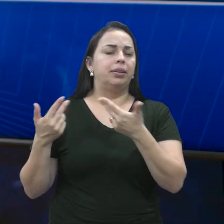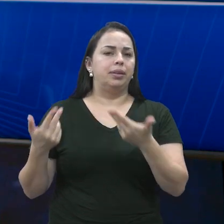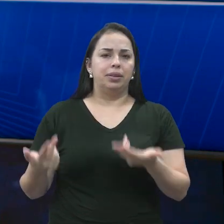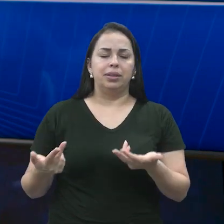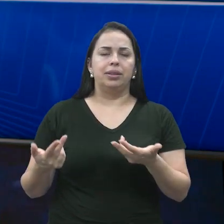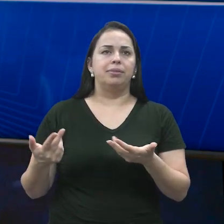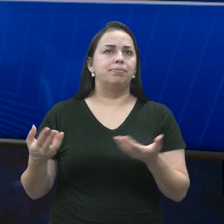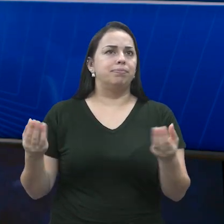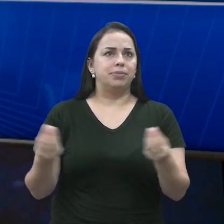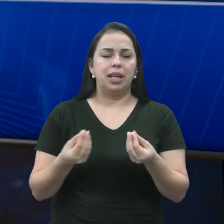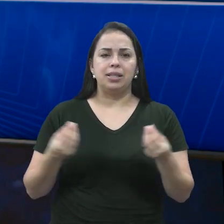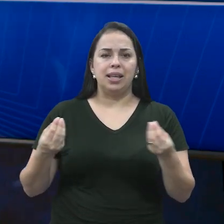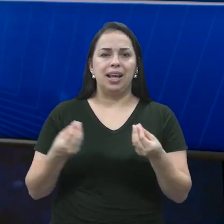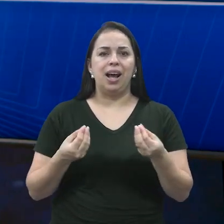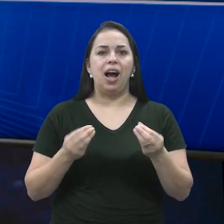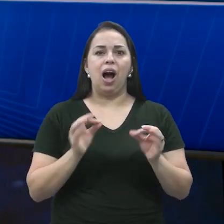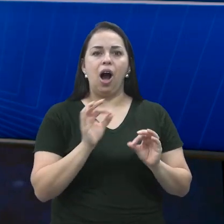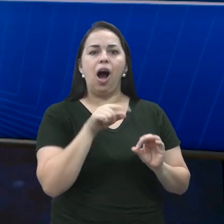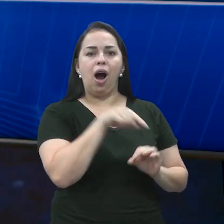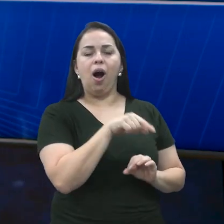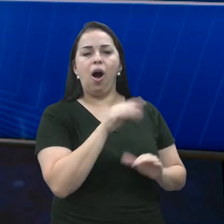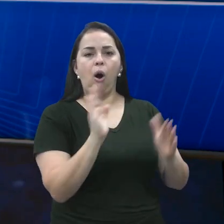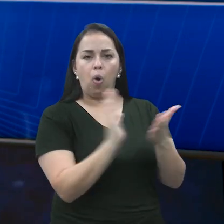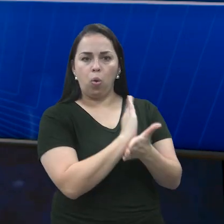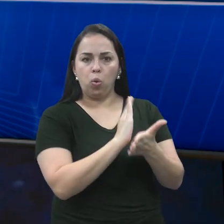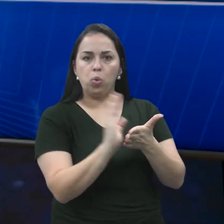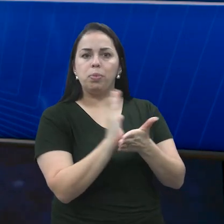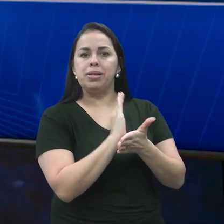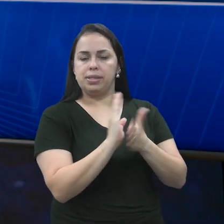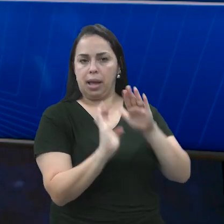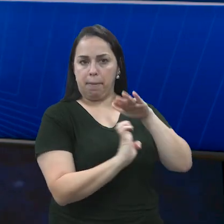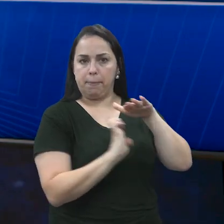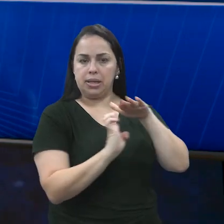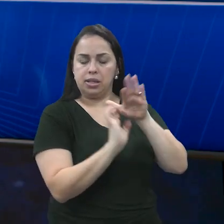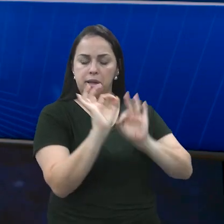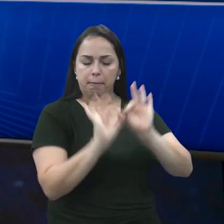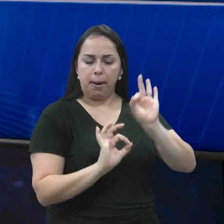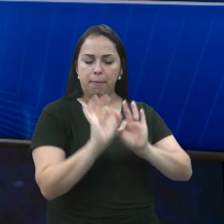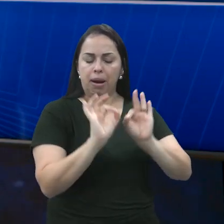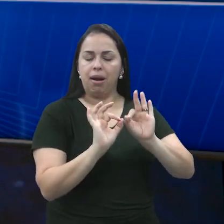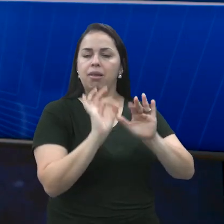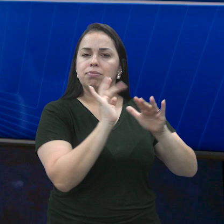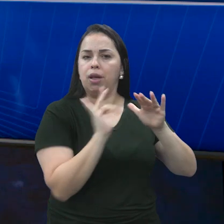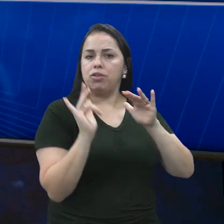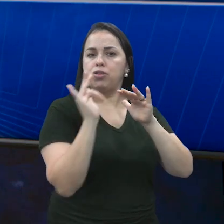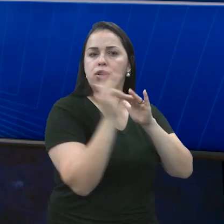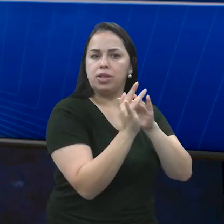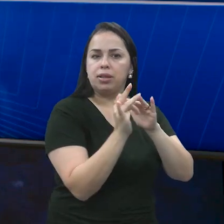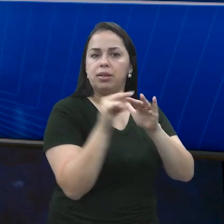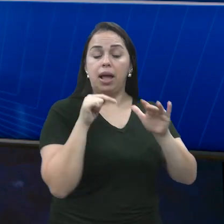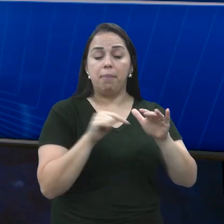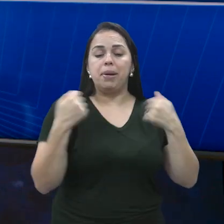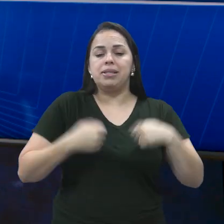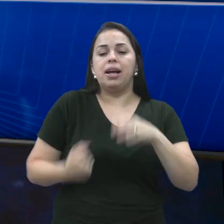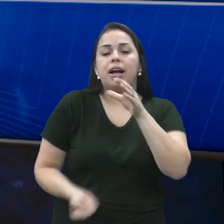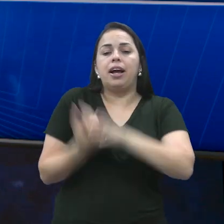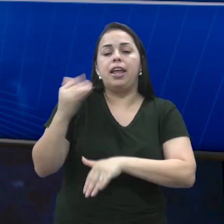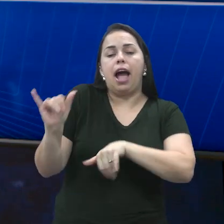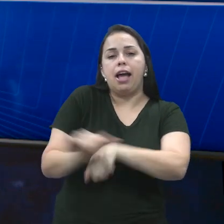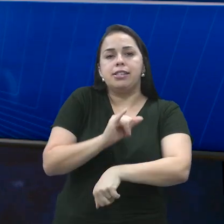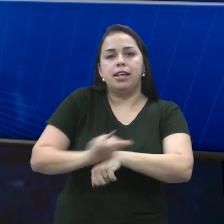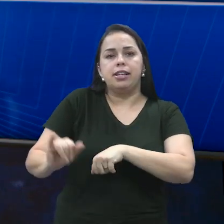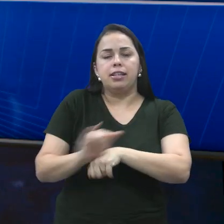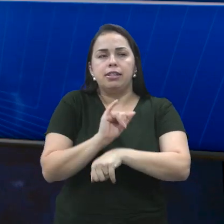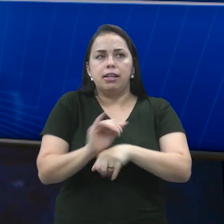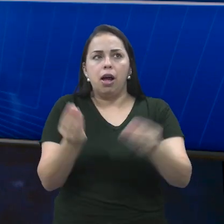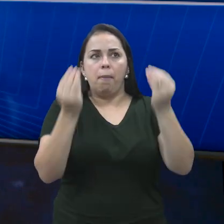essas companhias que desenvolvem essas redes sociais, tenho que desenvolver esses mecanismos para identificar assuntos